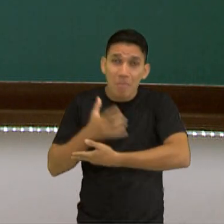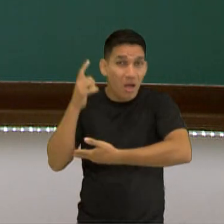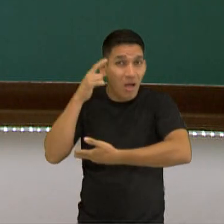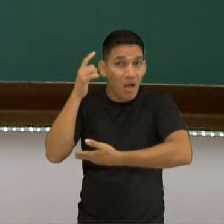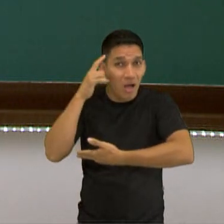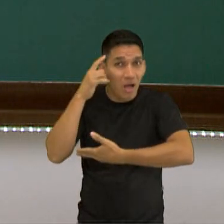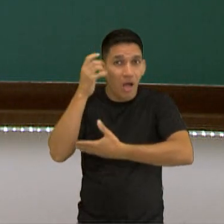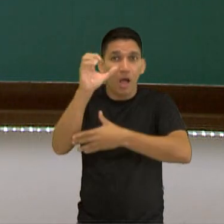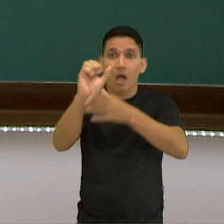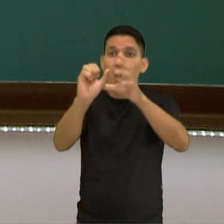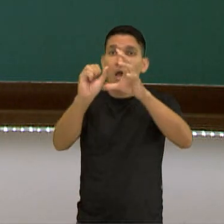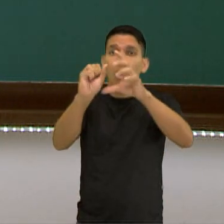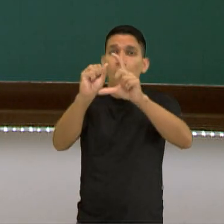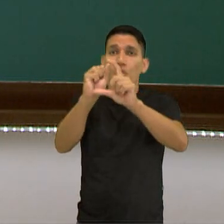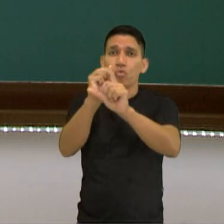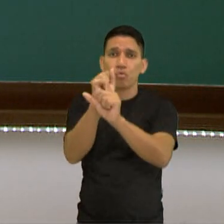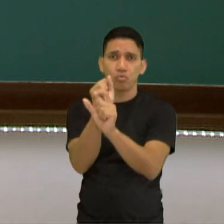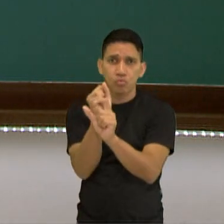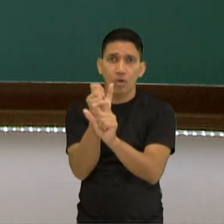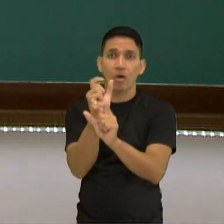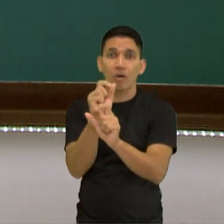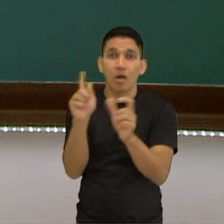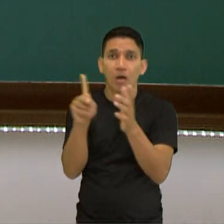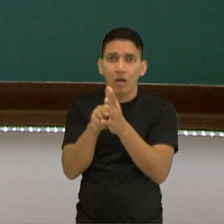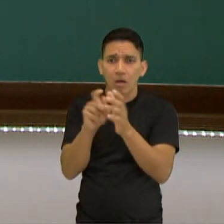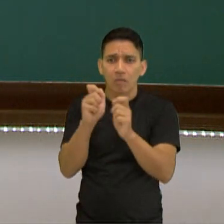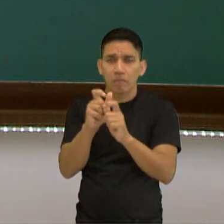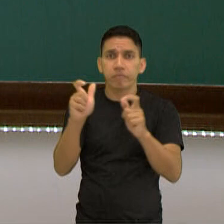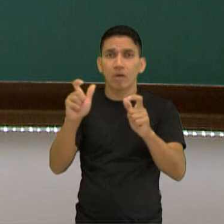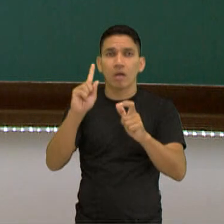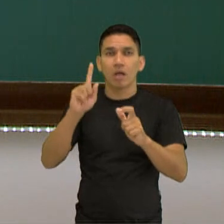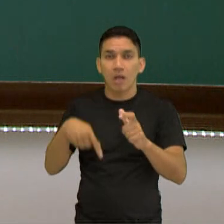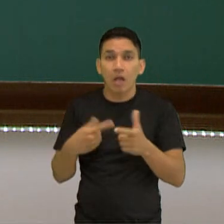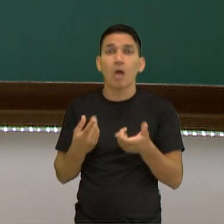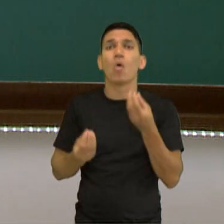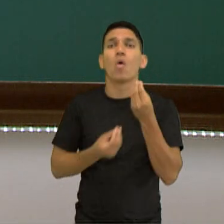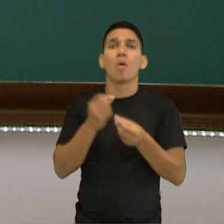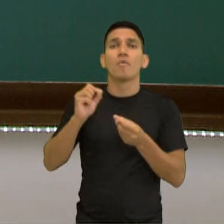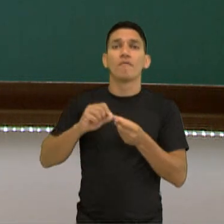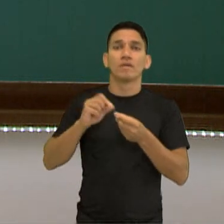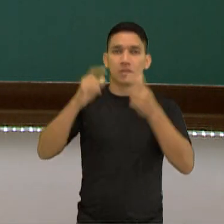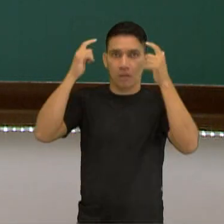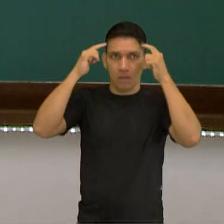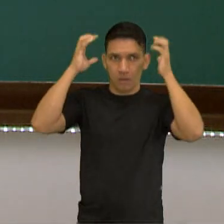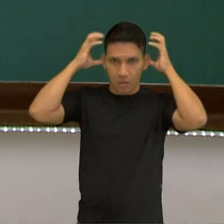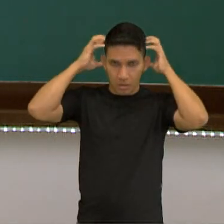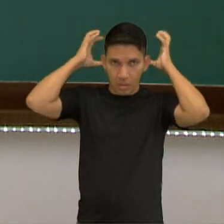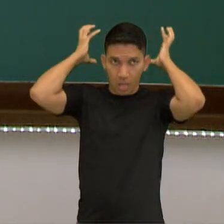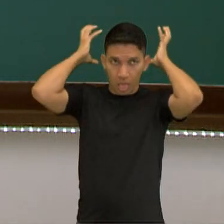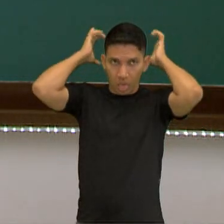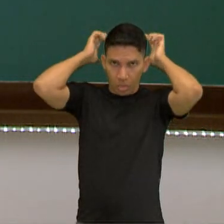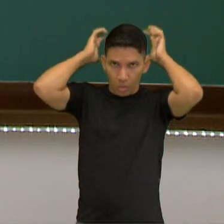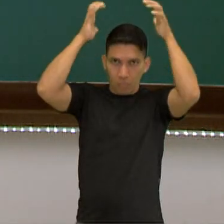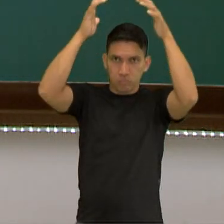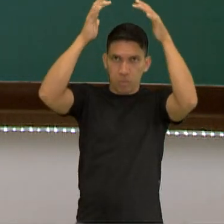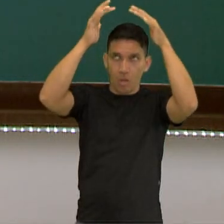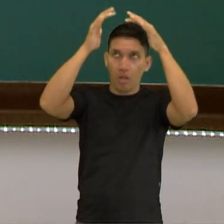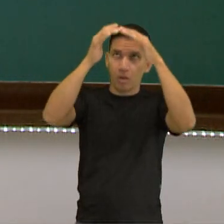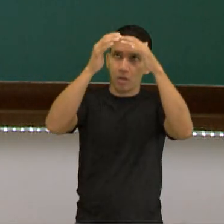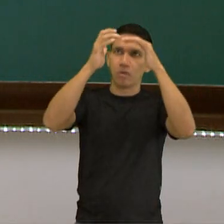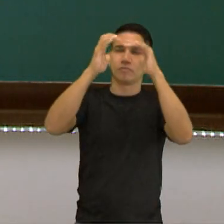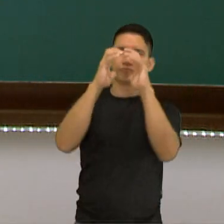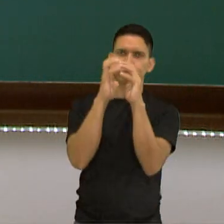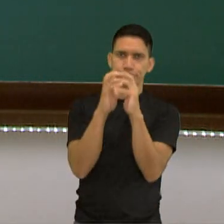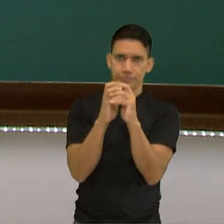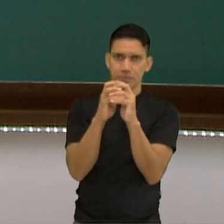da região aonde fica o cérebro. Como a gente faz para evitar, né, eliminando os criadouros?